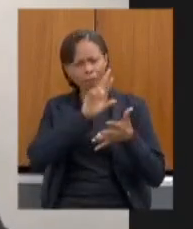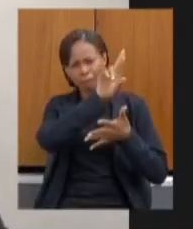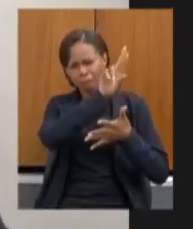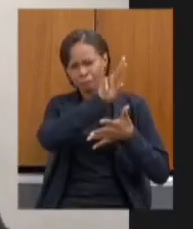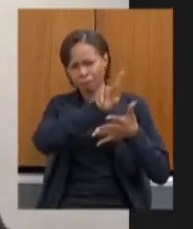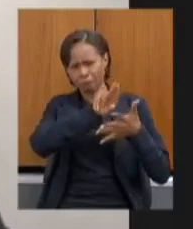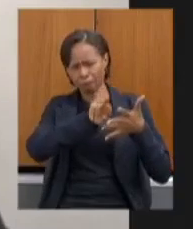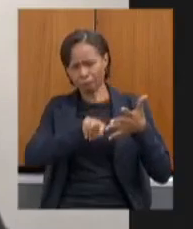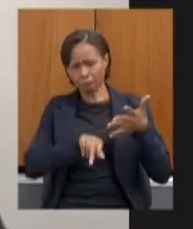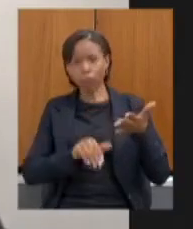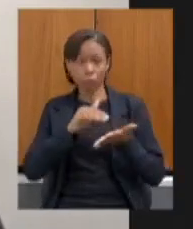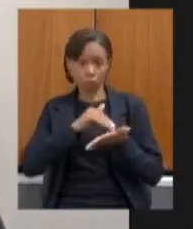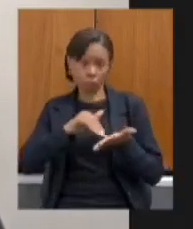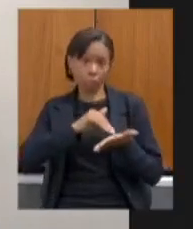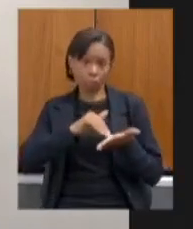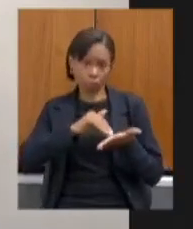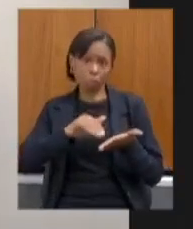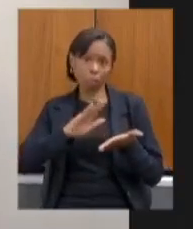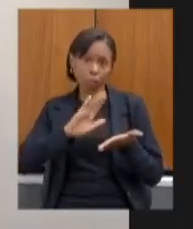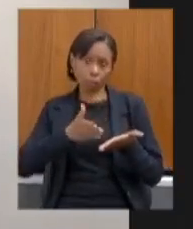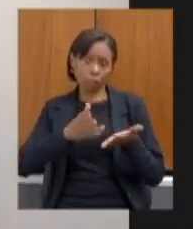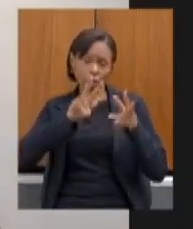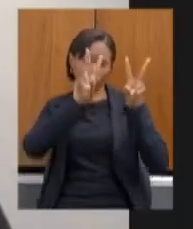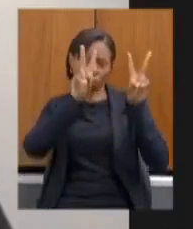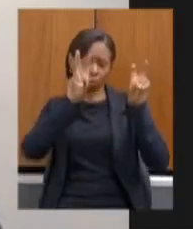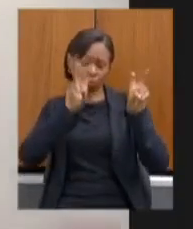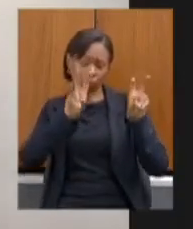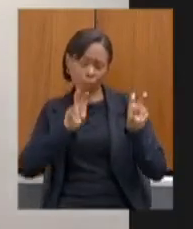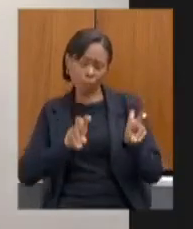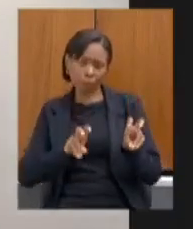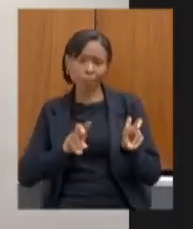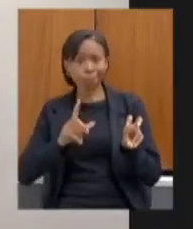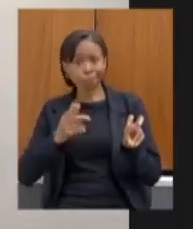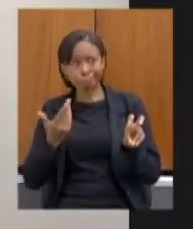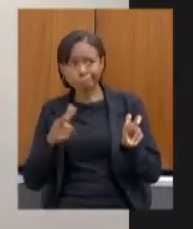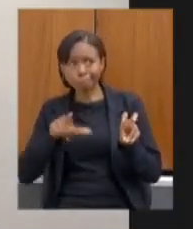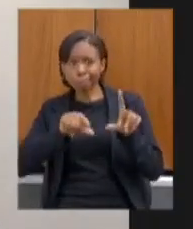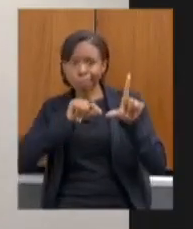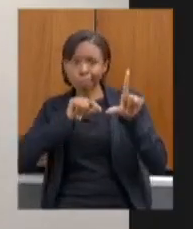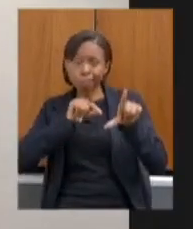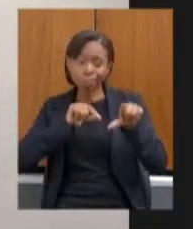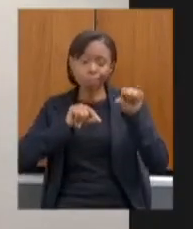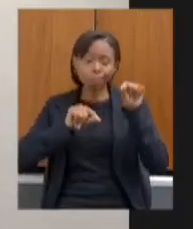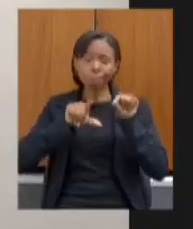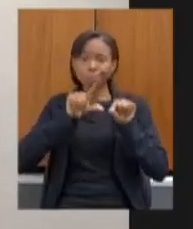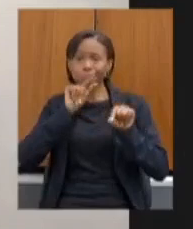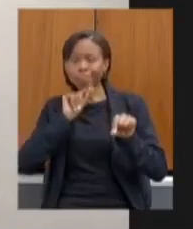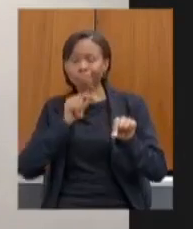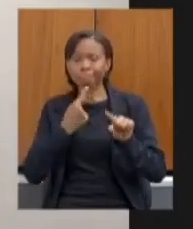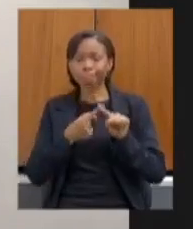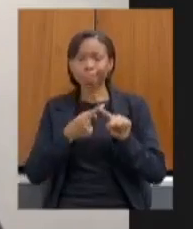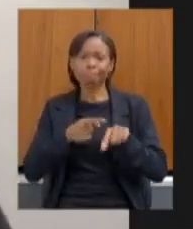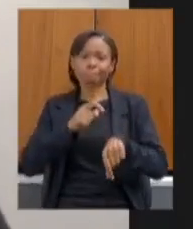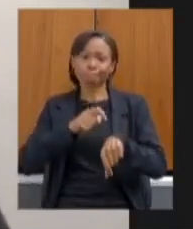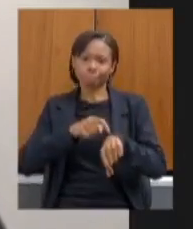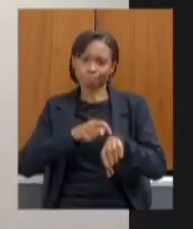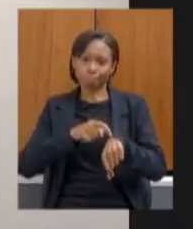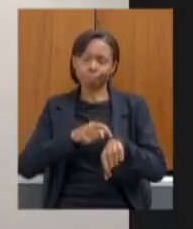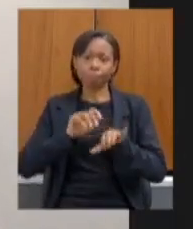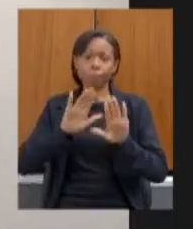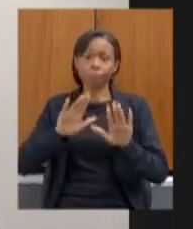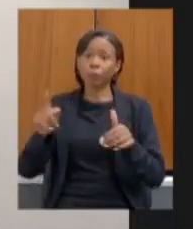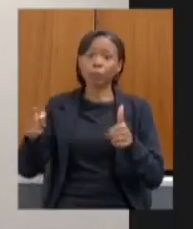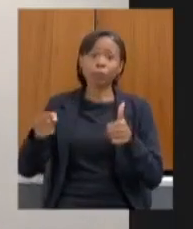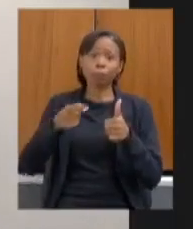que tratou de vários temas, então a gente tem aqui que escolher em função do tempo. A primeira